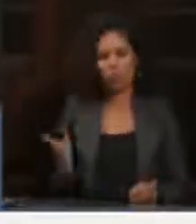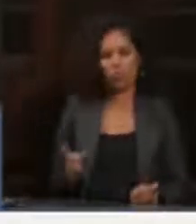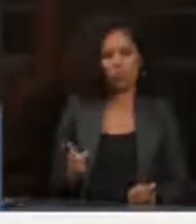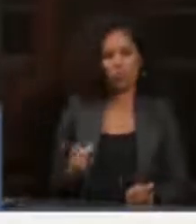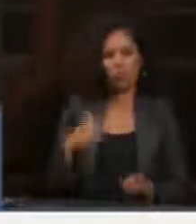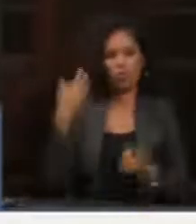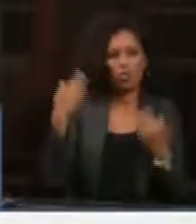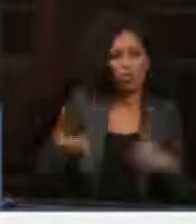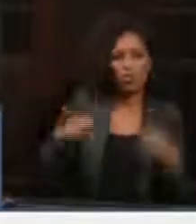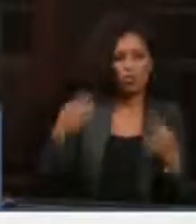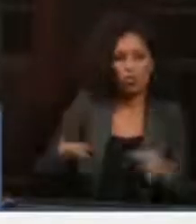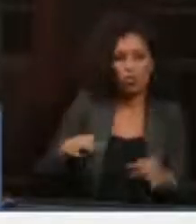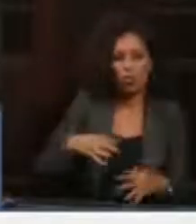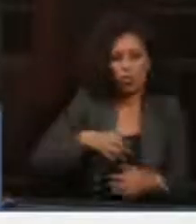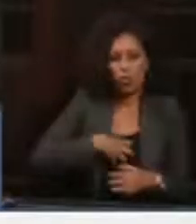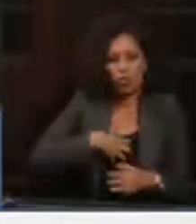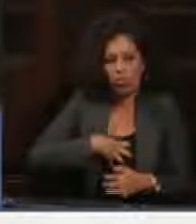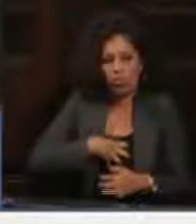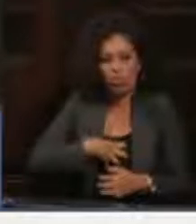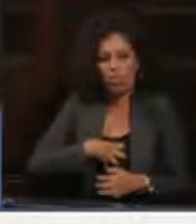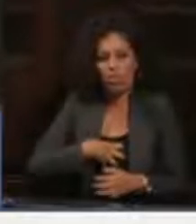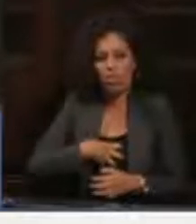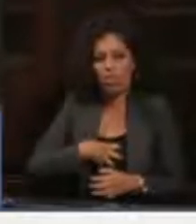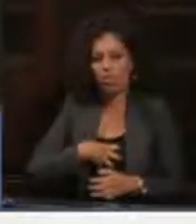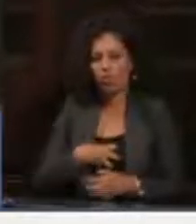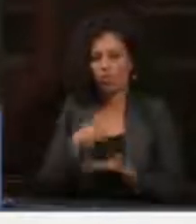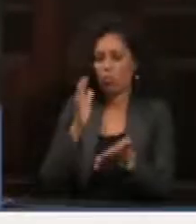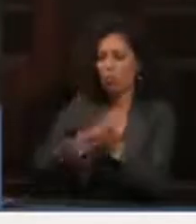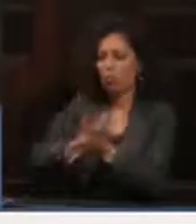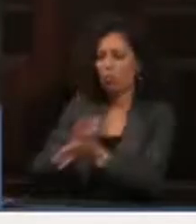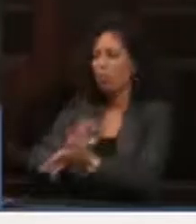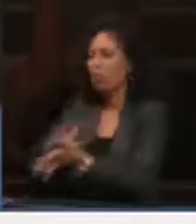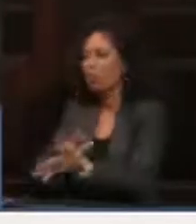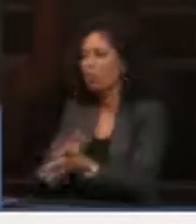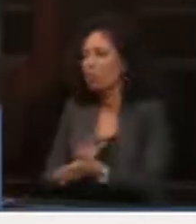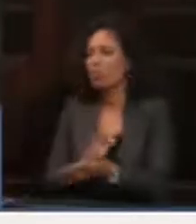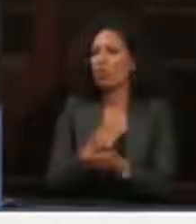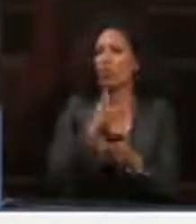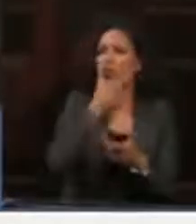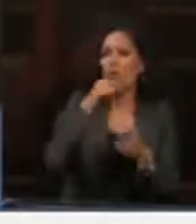dor, de sentir na nossa pele o racismo,